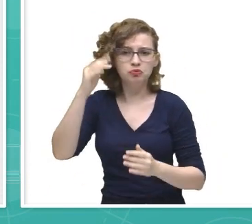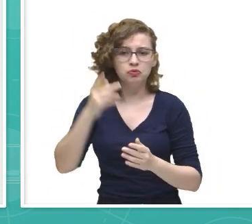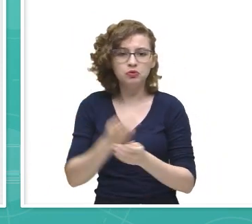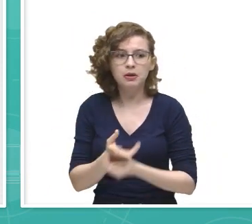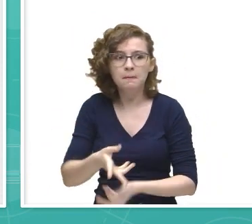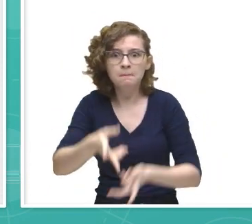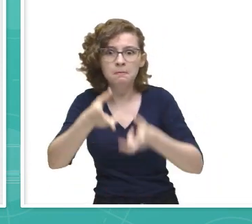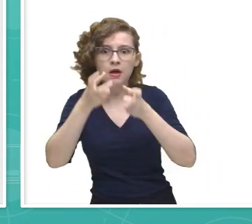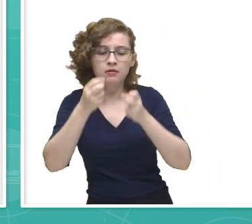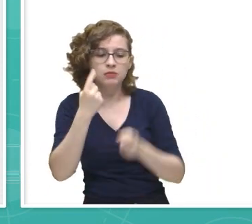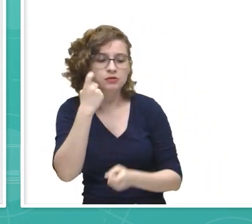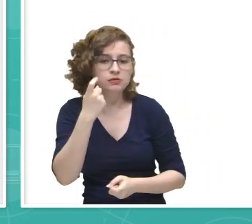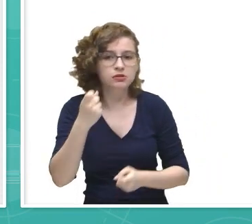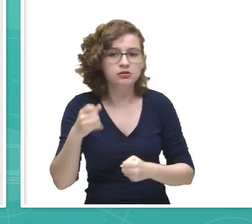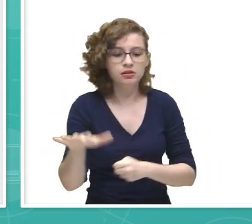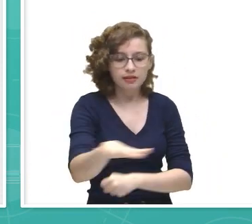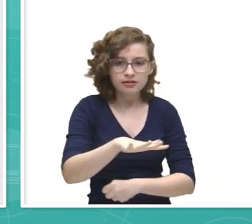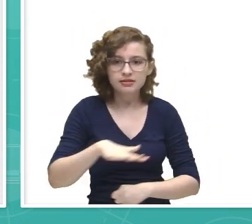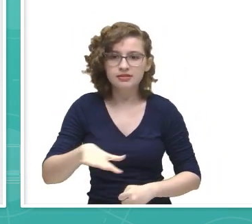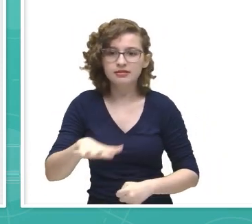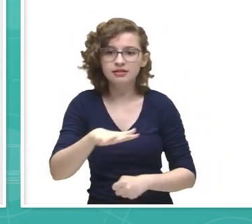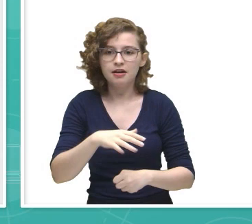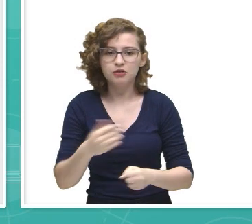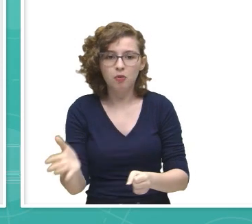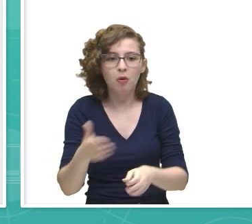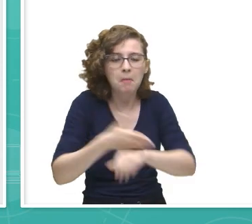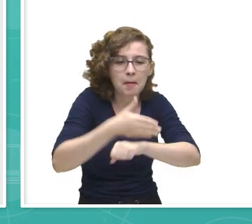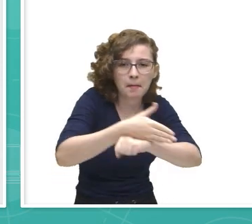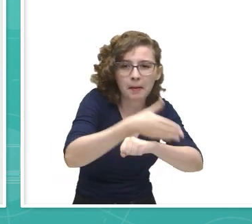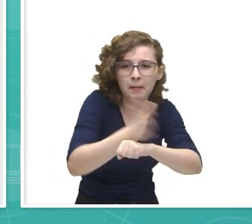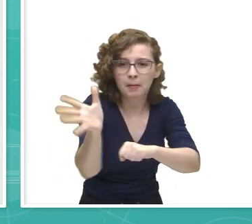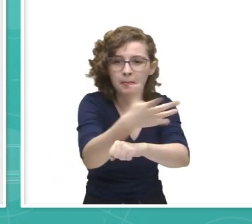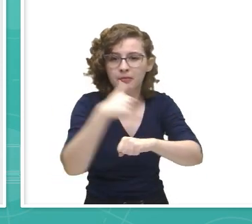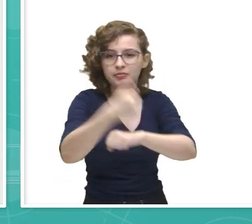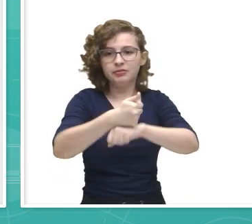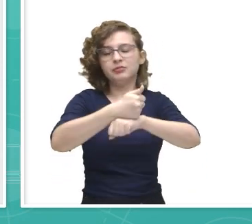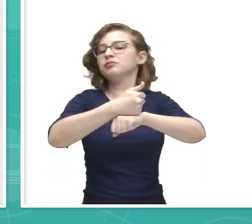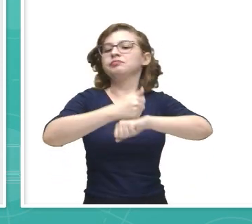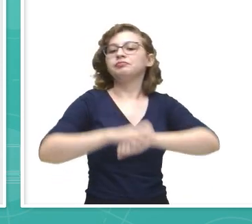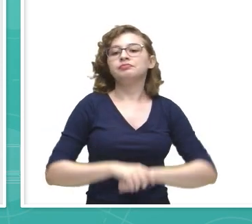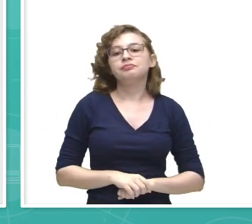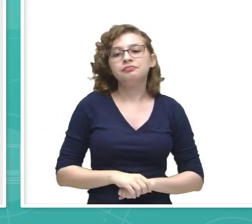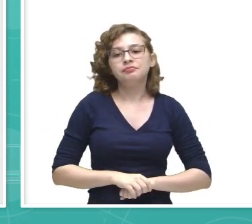povoar, começou a colonizar essa região. Ok, gente? Adiante na cartela.